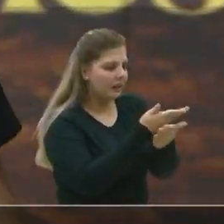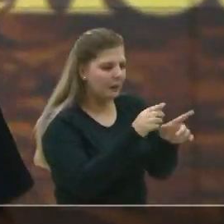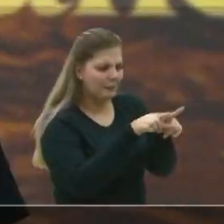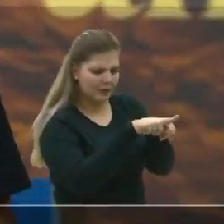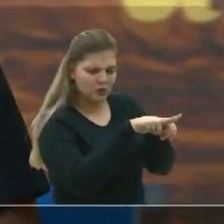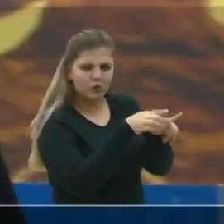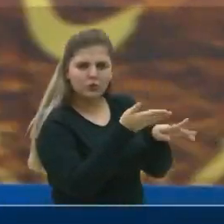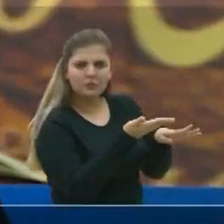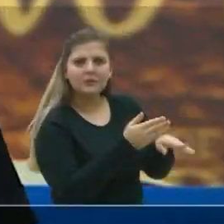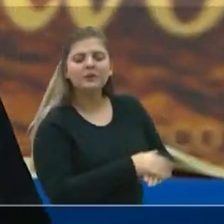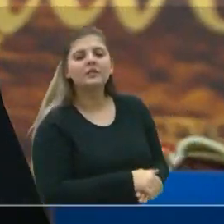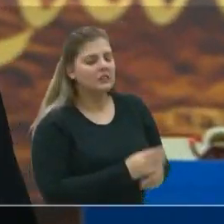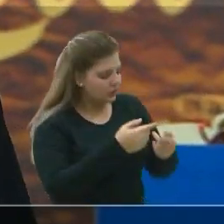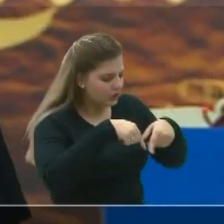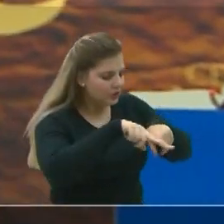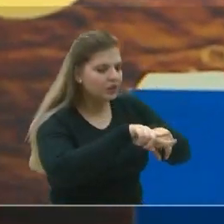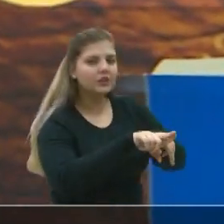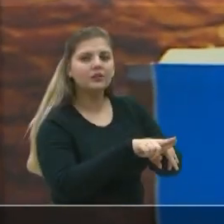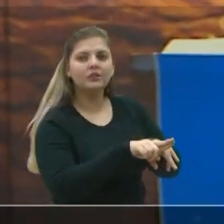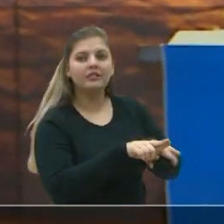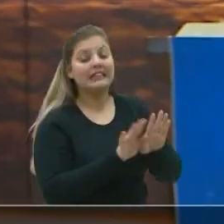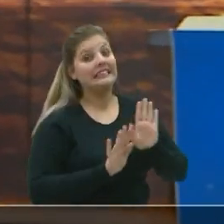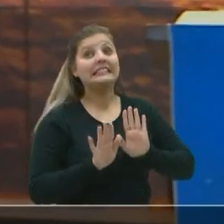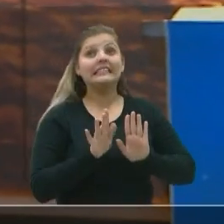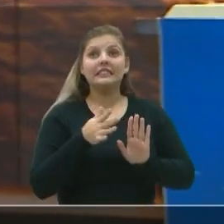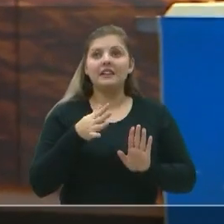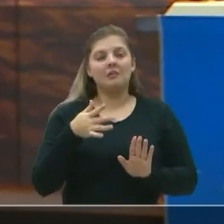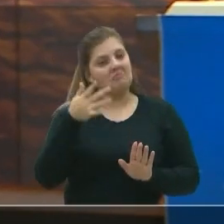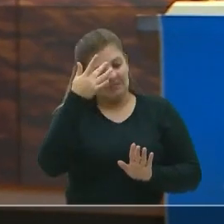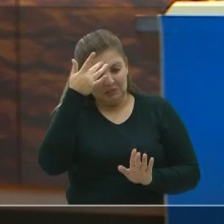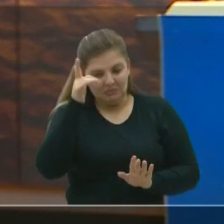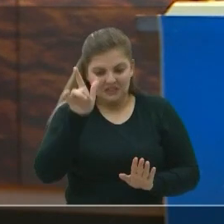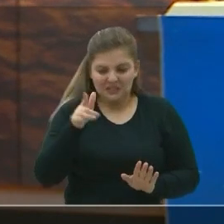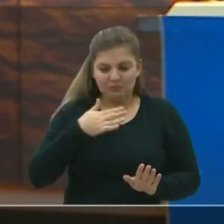de novo. Tem gente que não gosta, né?